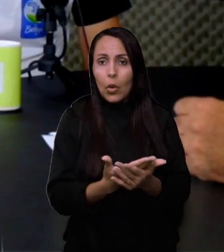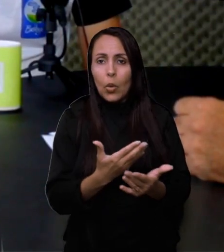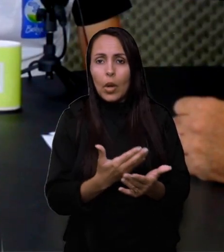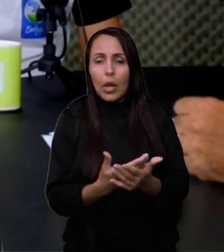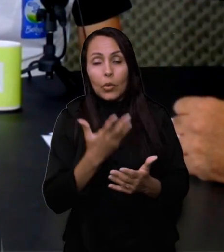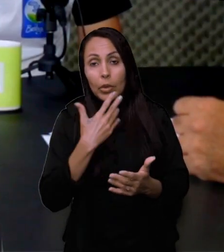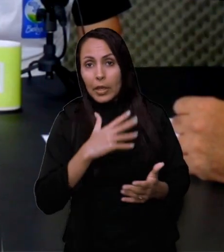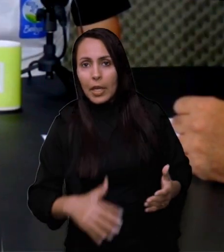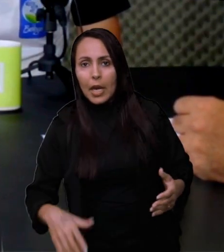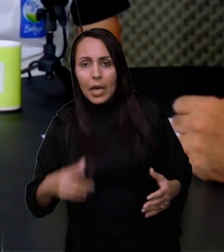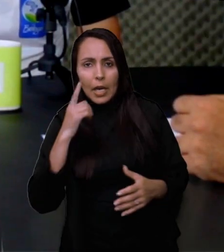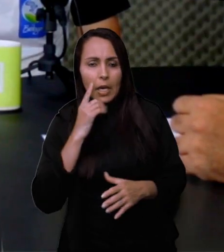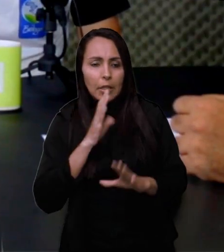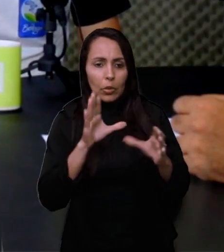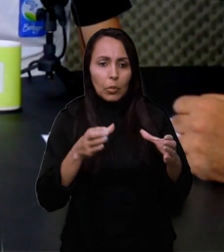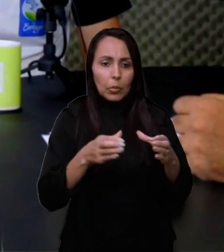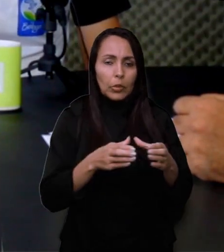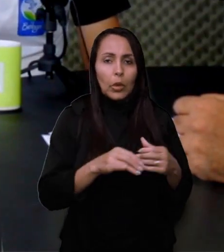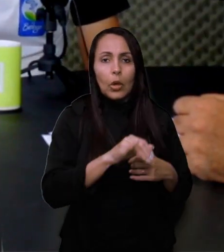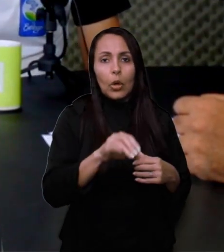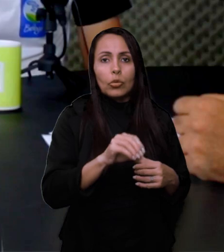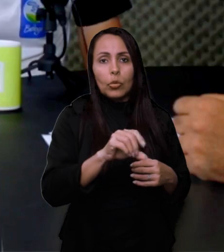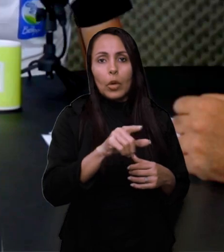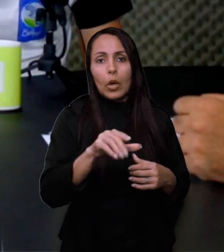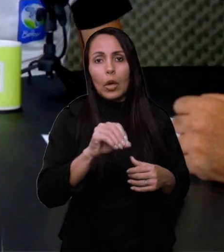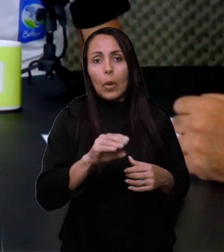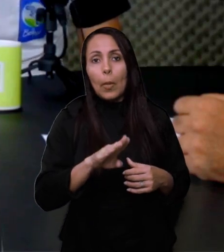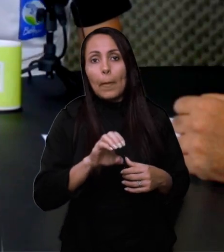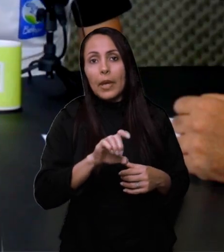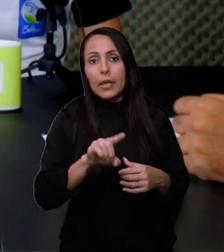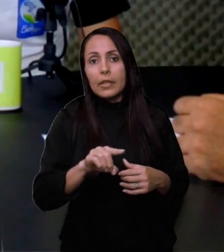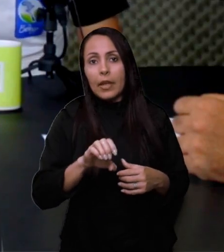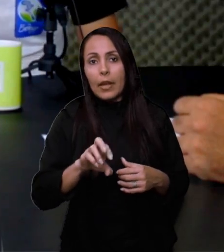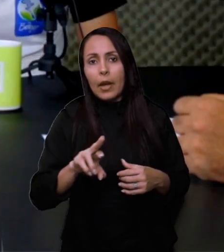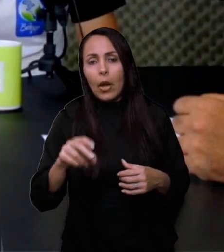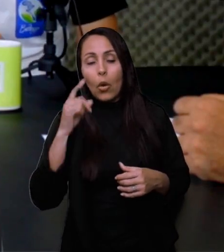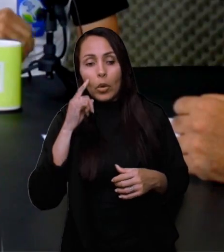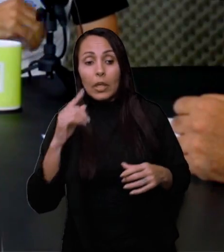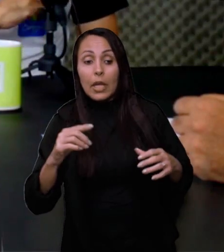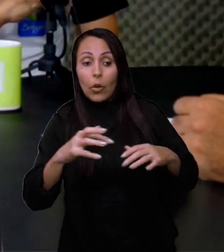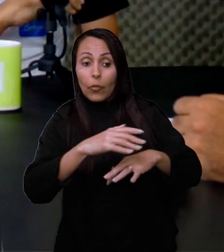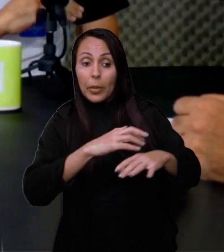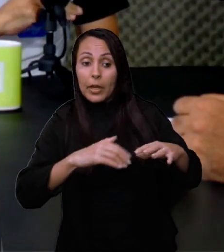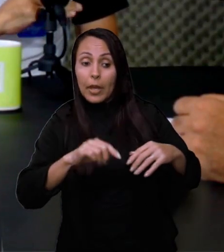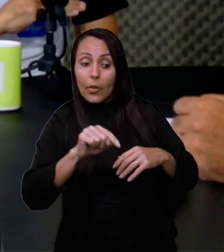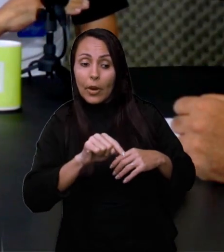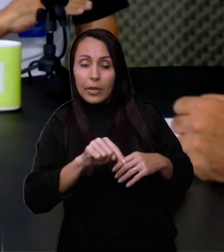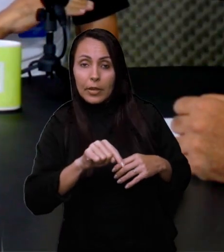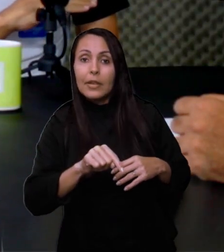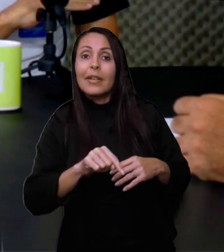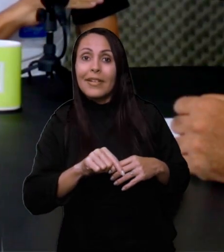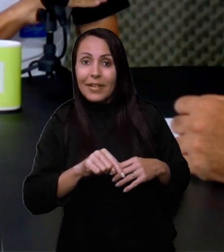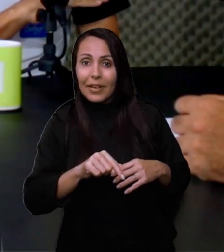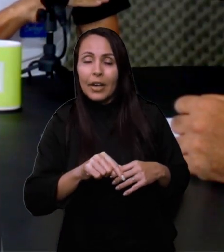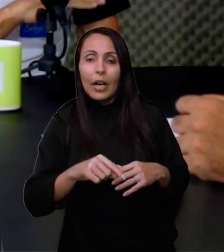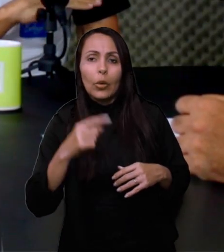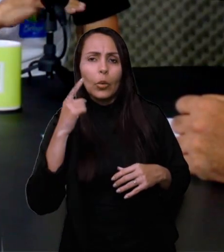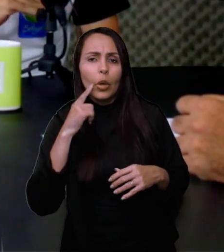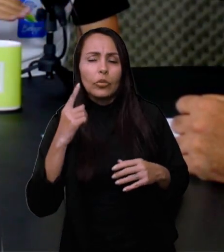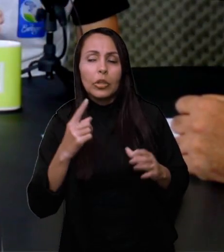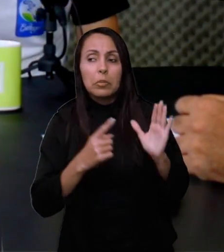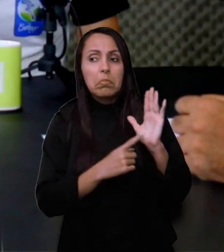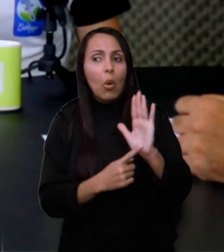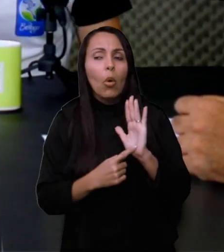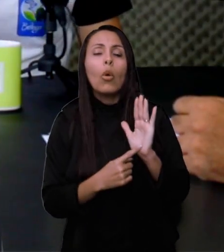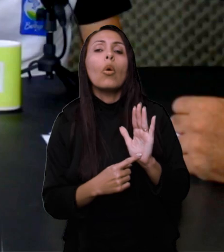escolas da comunidade lá no João Bezerra. A gente leva lá e diz, olha, esse aqui é um formigueiro e tal. A gente tenta mostrar o que a gente tem à